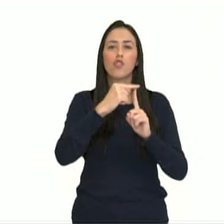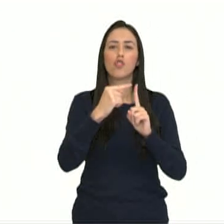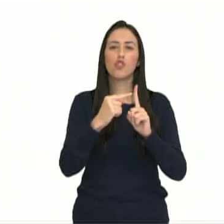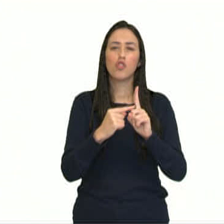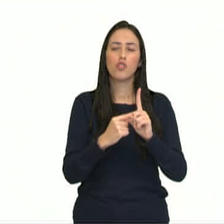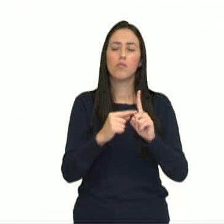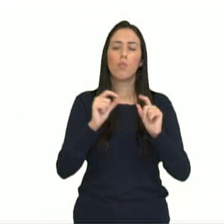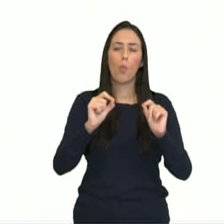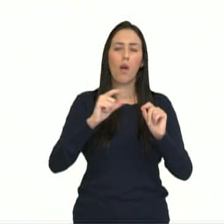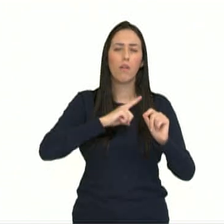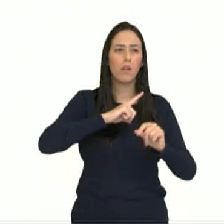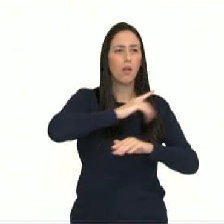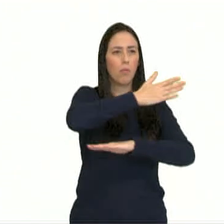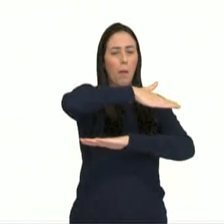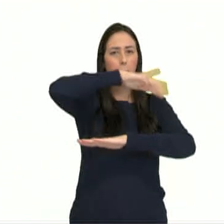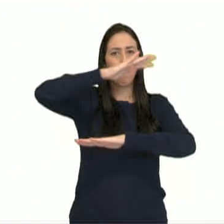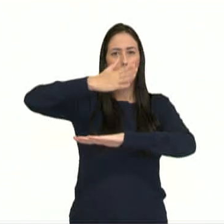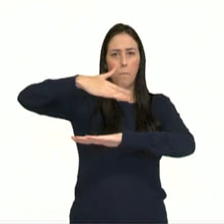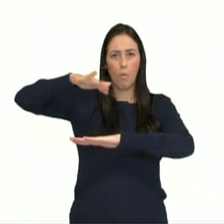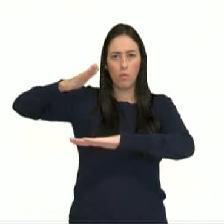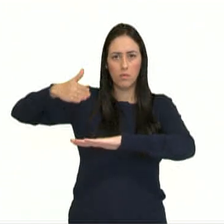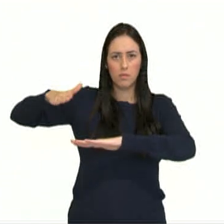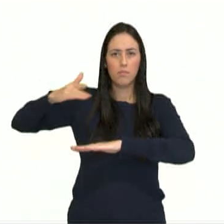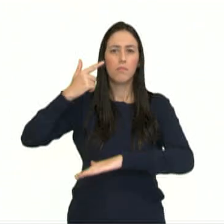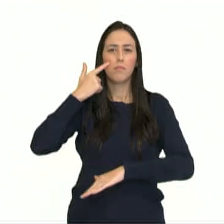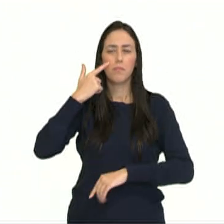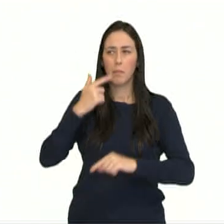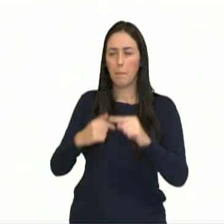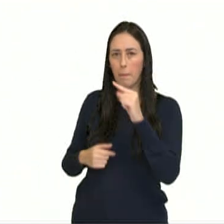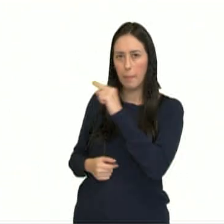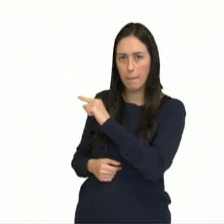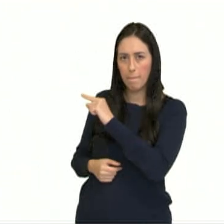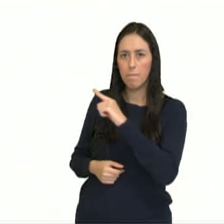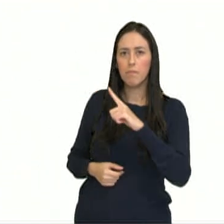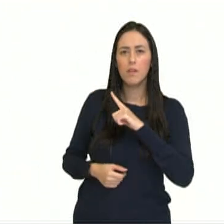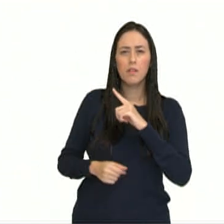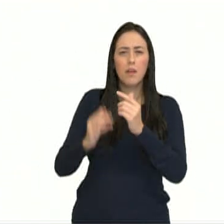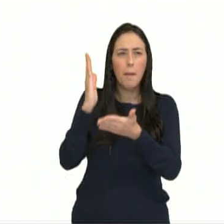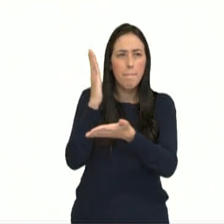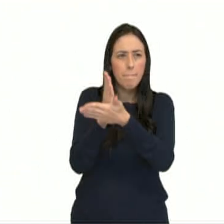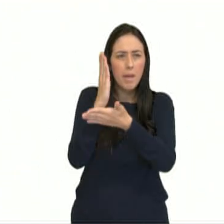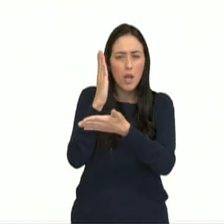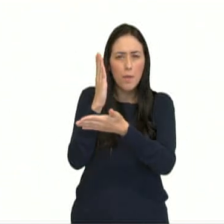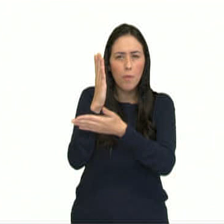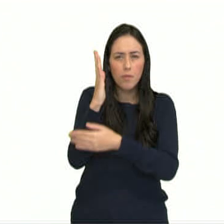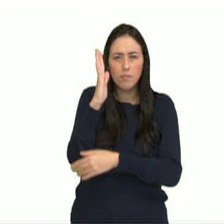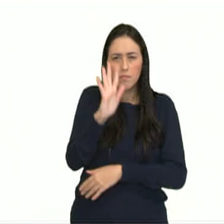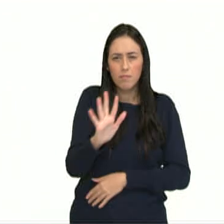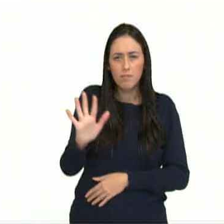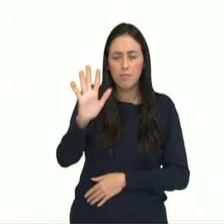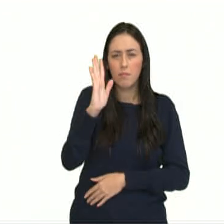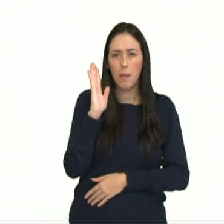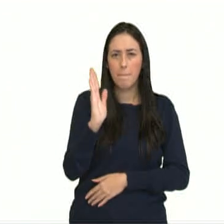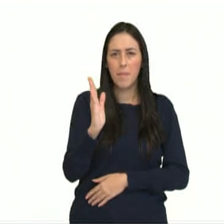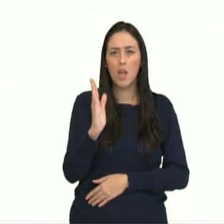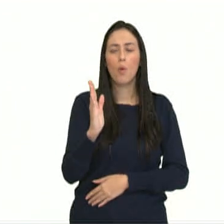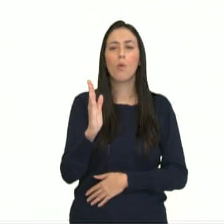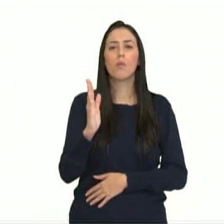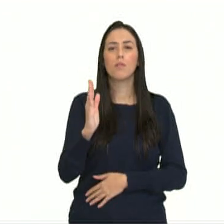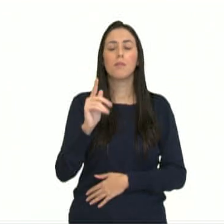temos várias montanhas, ó. Observe que eu estou indicando para você uma aqui bem no meio, ó. Então, esta área aqui, ó, é uma área